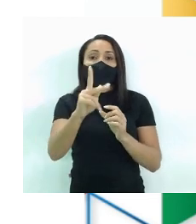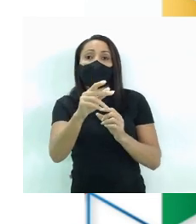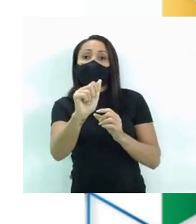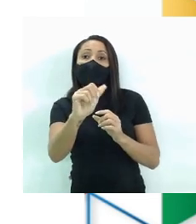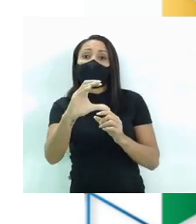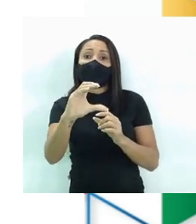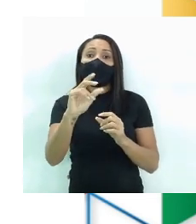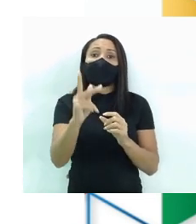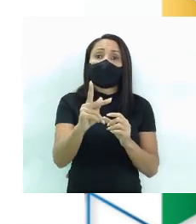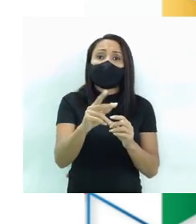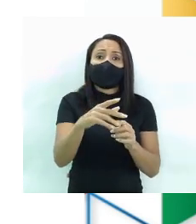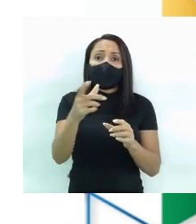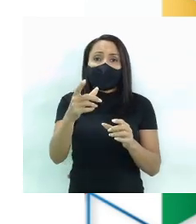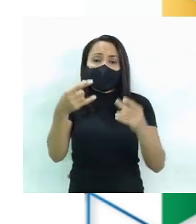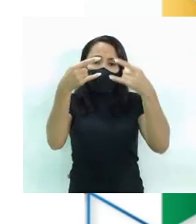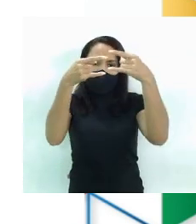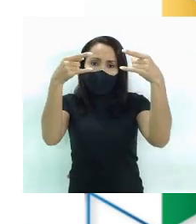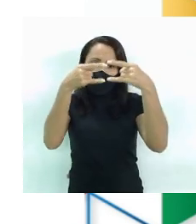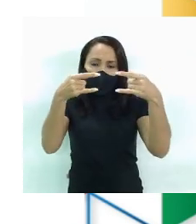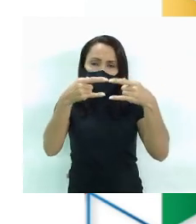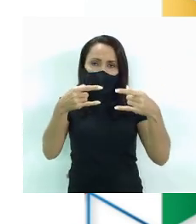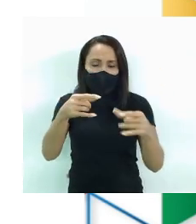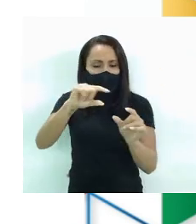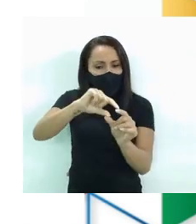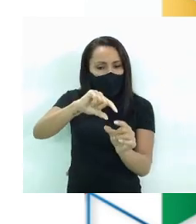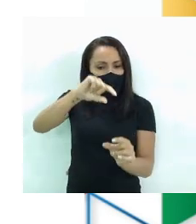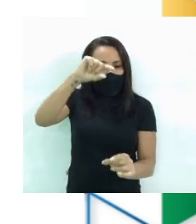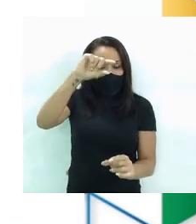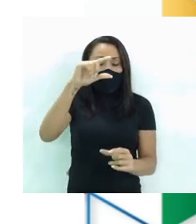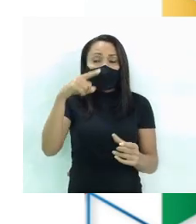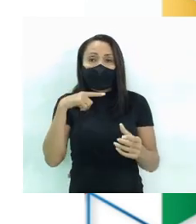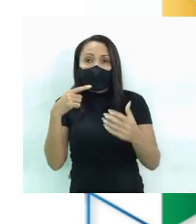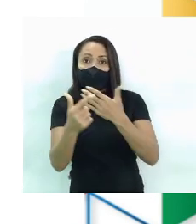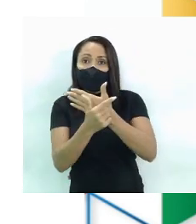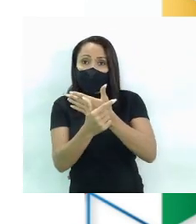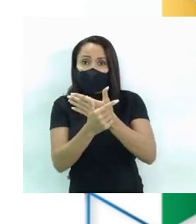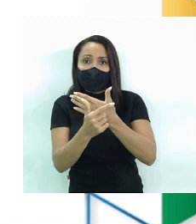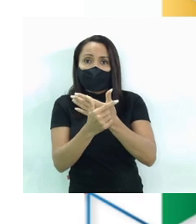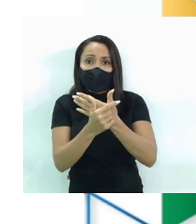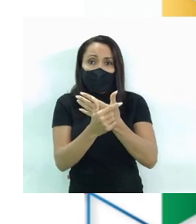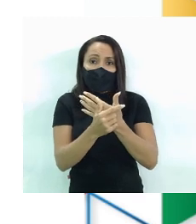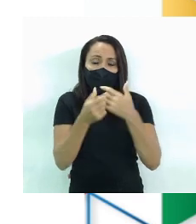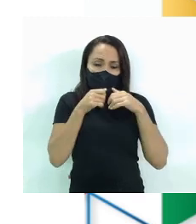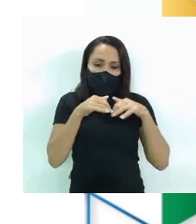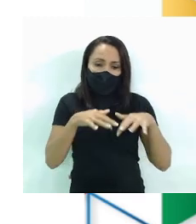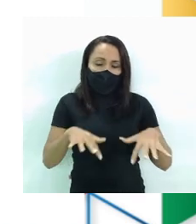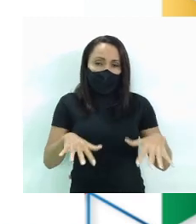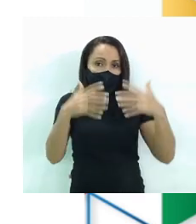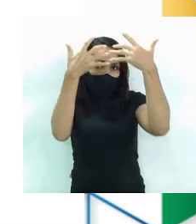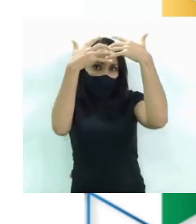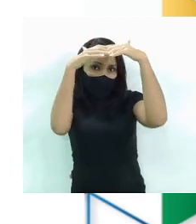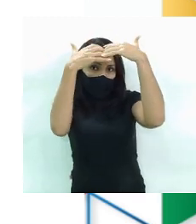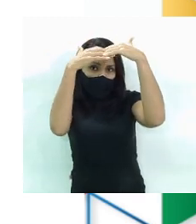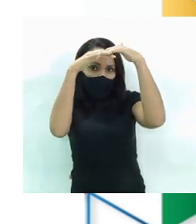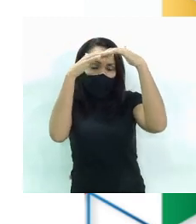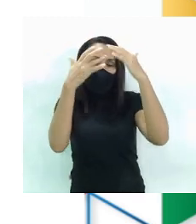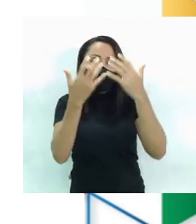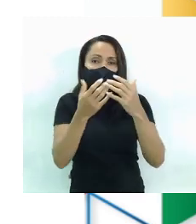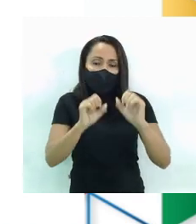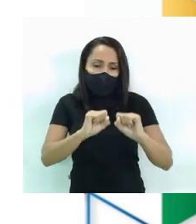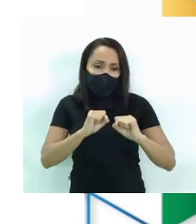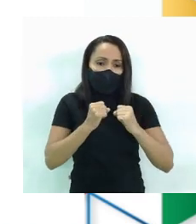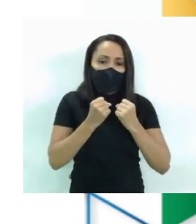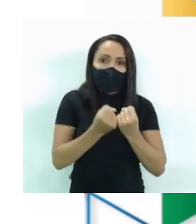raquidiano da coluna vertebral. Exerce as funções do centro nervoso e de conduzir o impulso nervoso, né? Então, o impulso nervoso